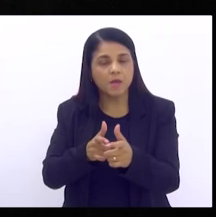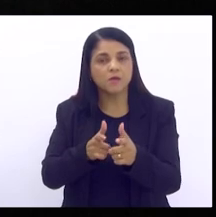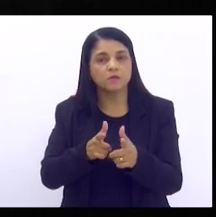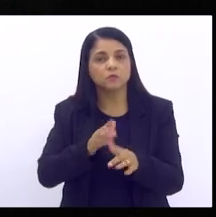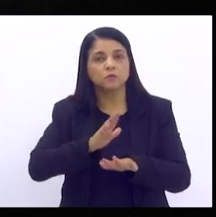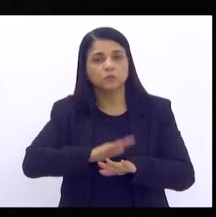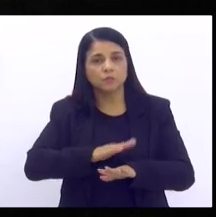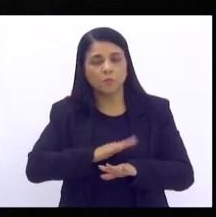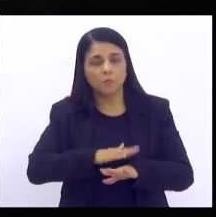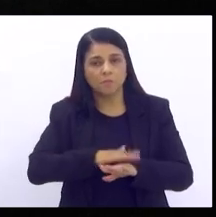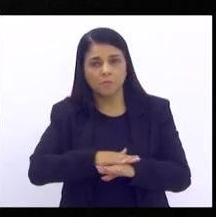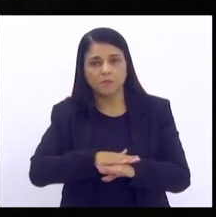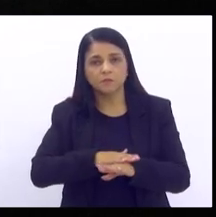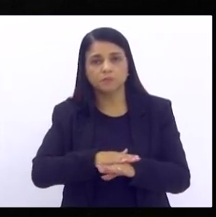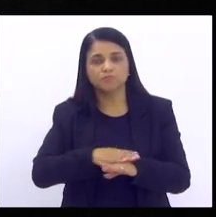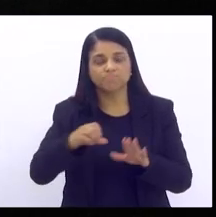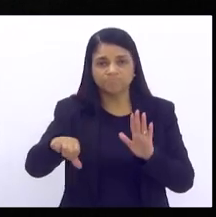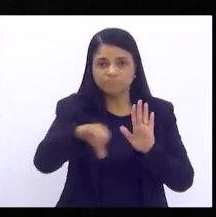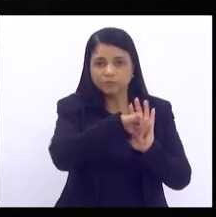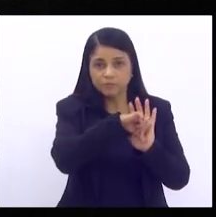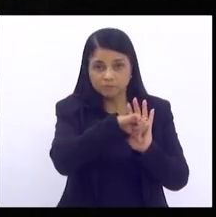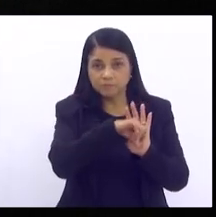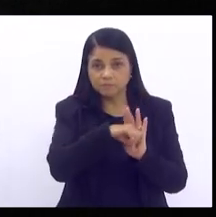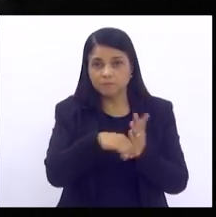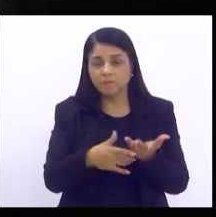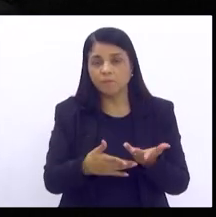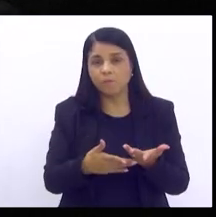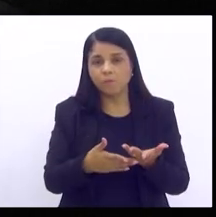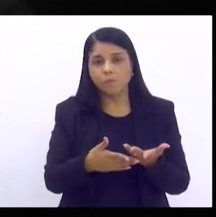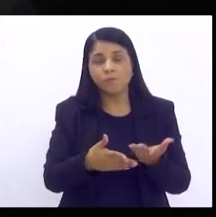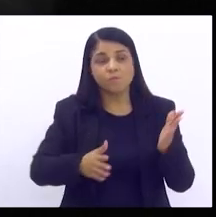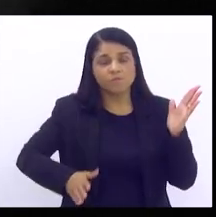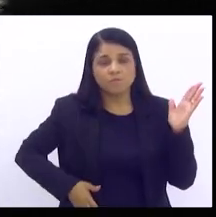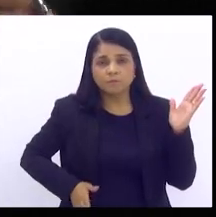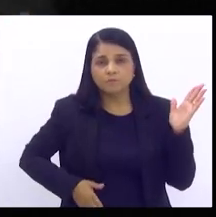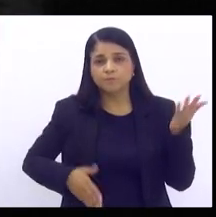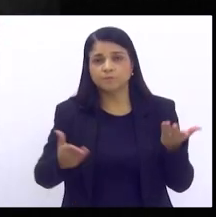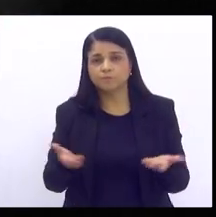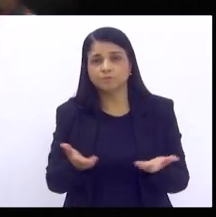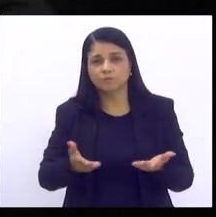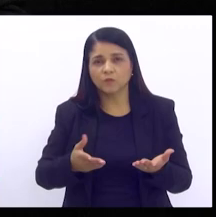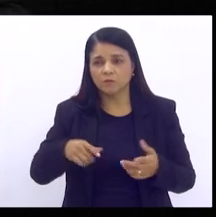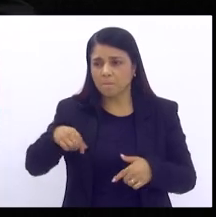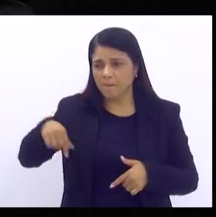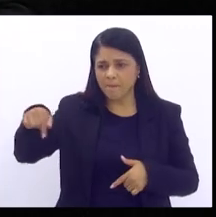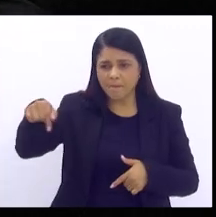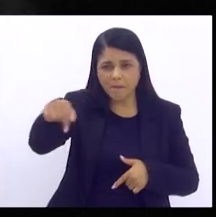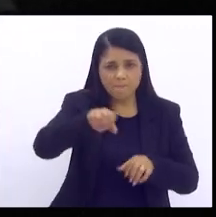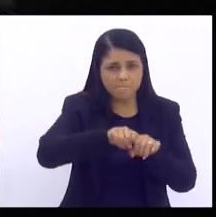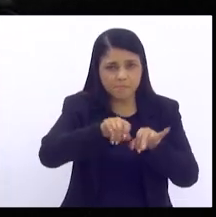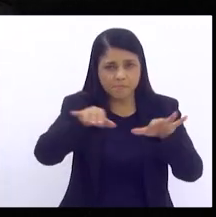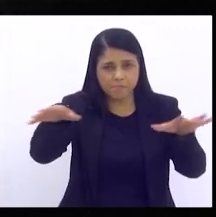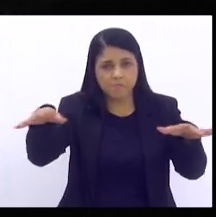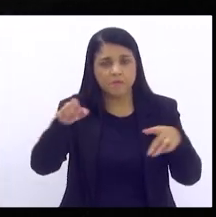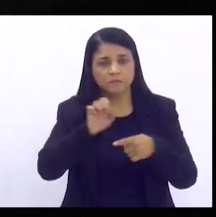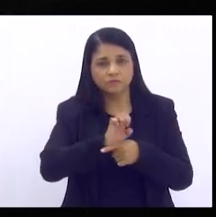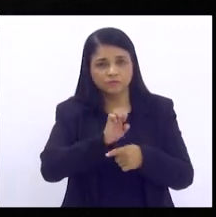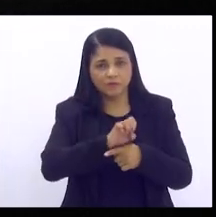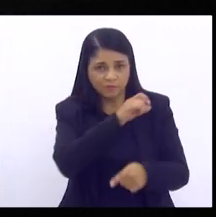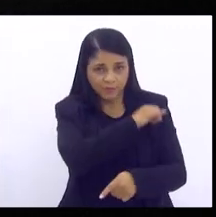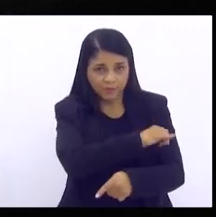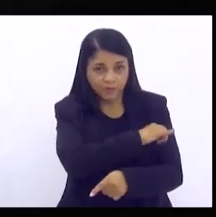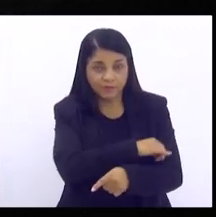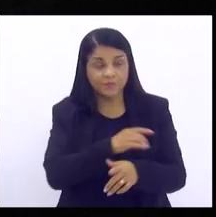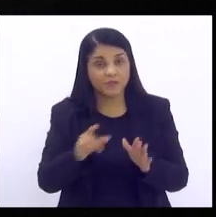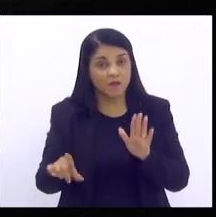uma eventualidade criminosa com esses vagabundos que hoje estão por todas as partes em nosso estado. Então,